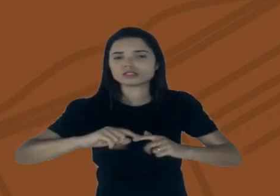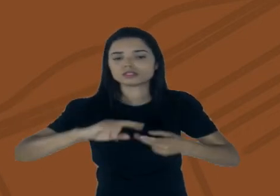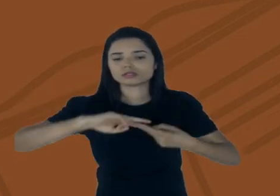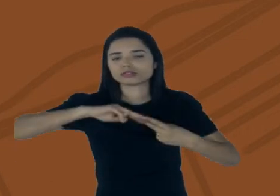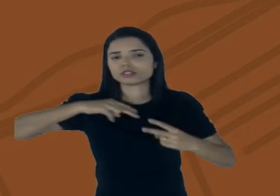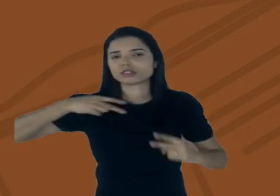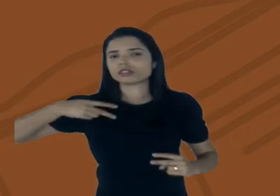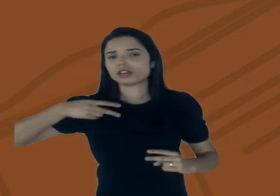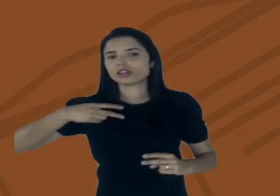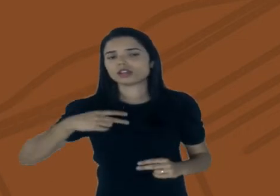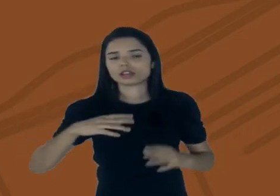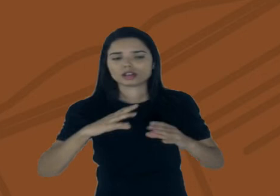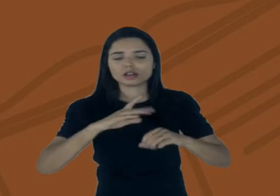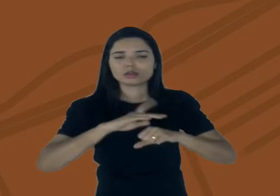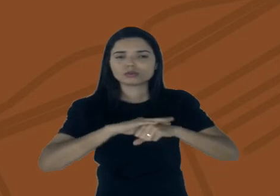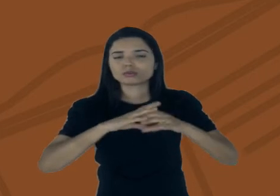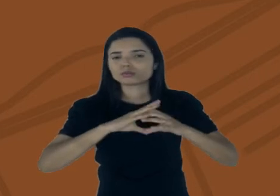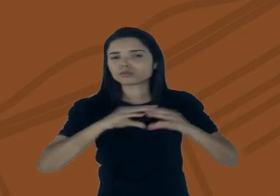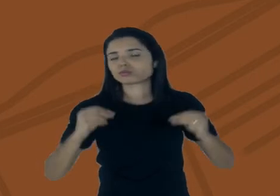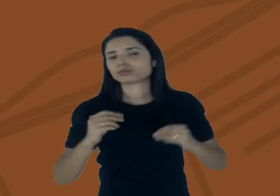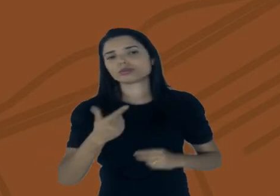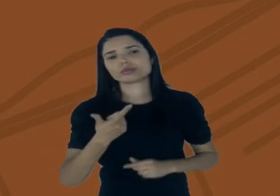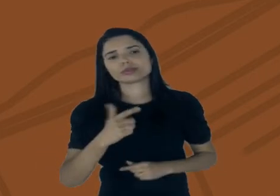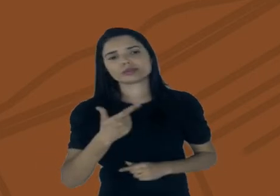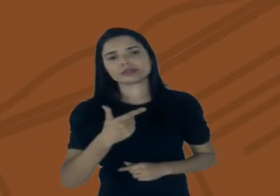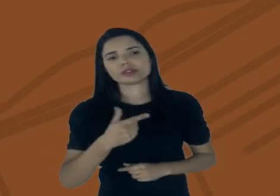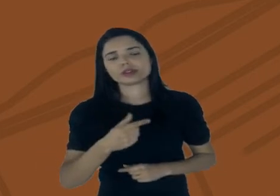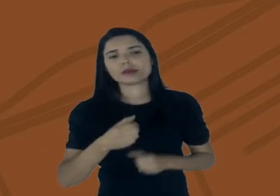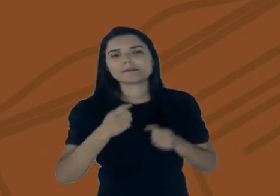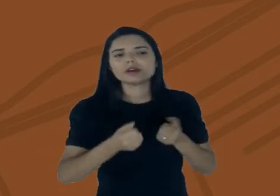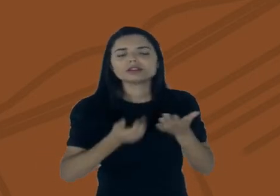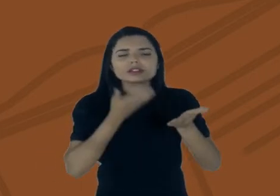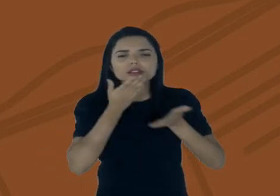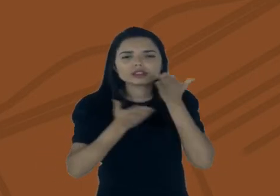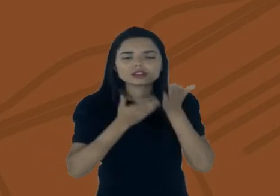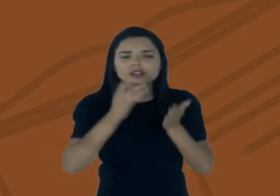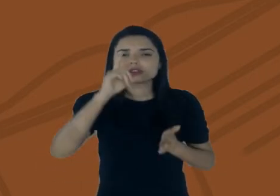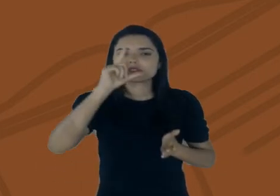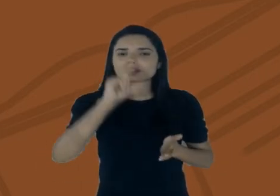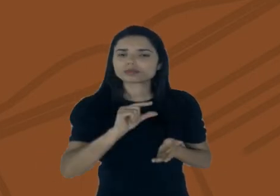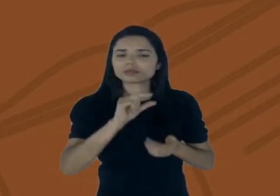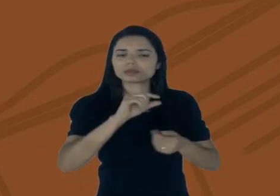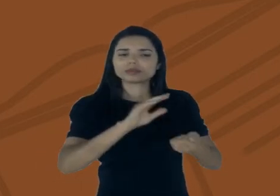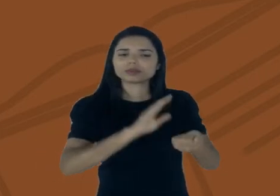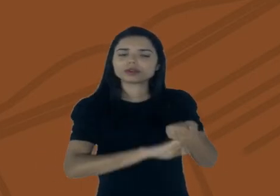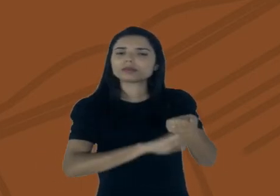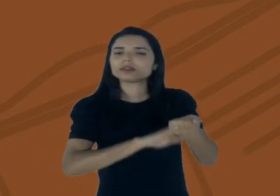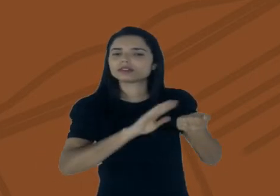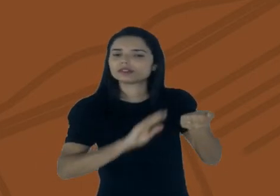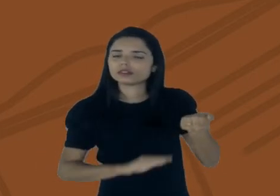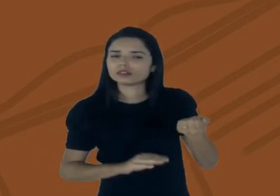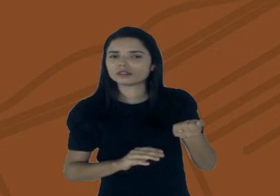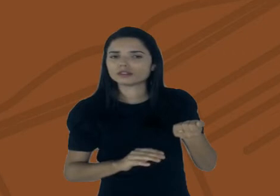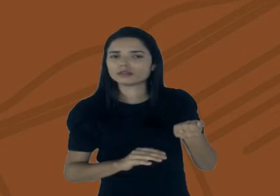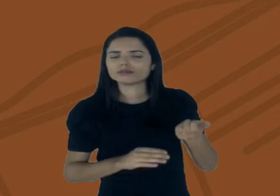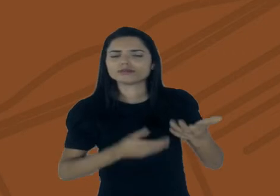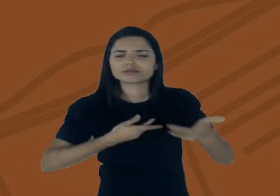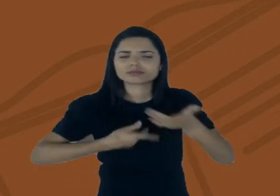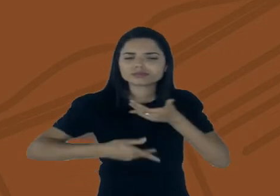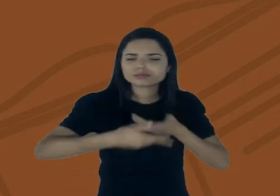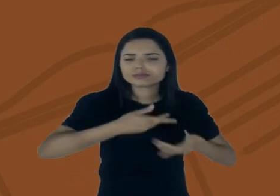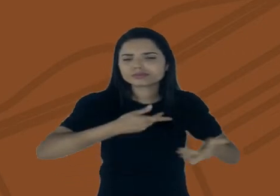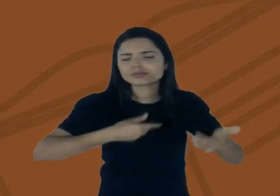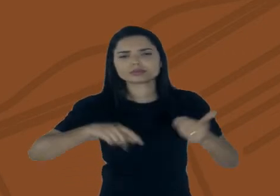tem tratamentos, certo? Para diminuir a pressão arterial, né? E a pessoa saber conviver durante o seu dia a